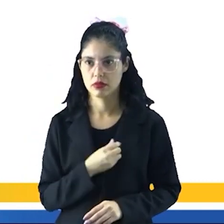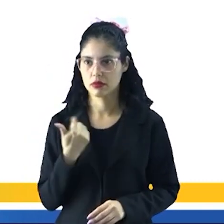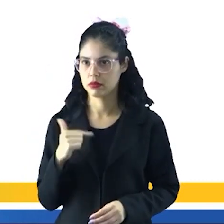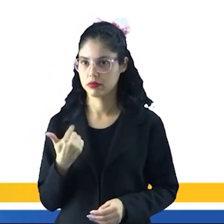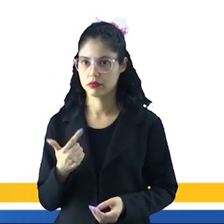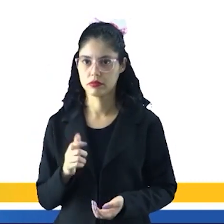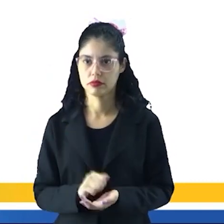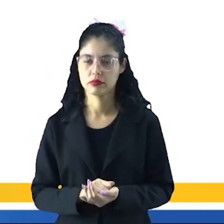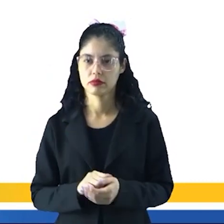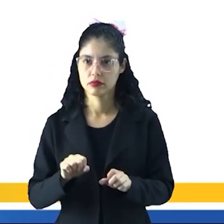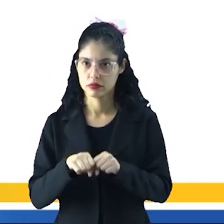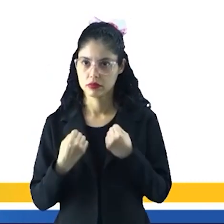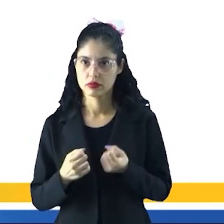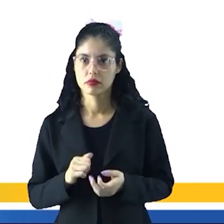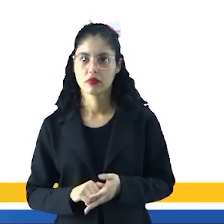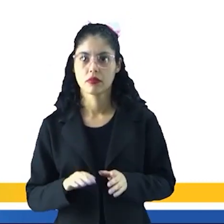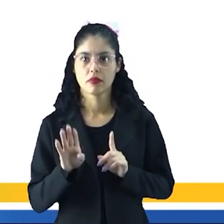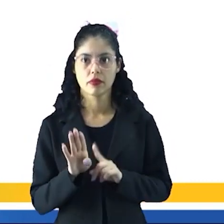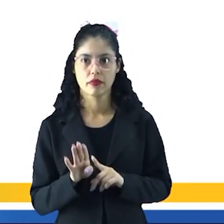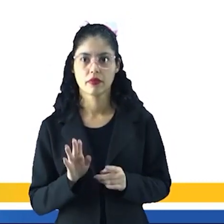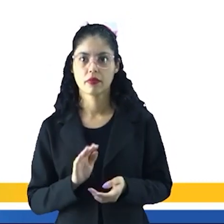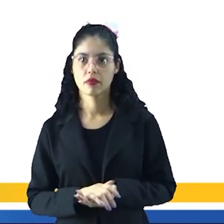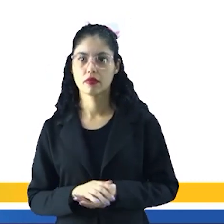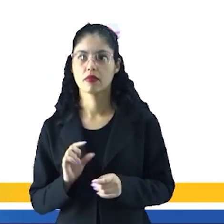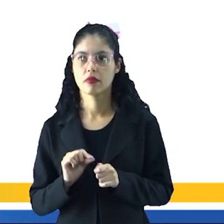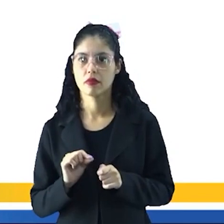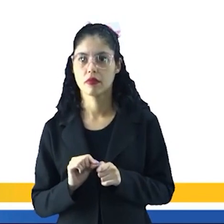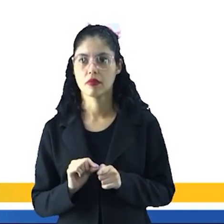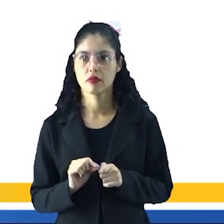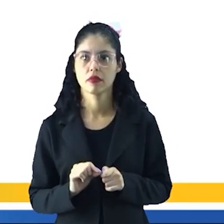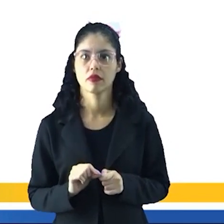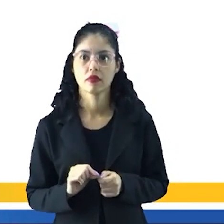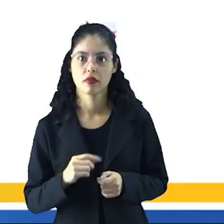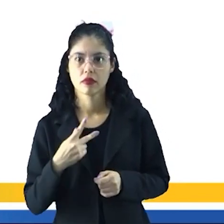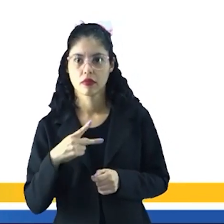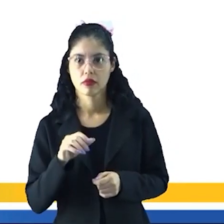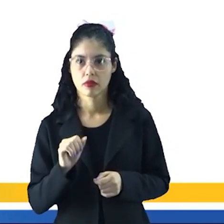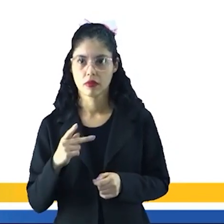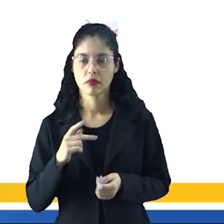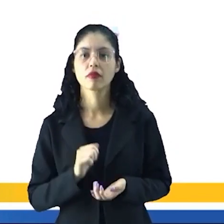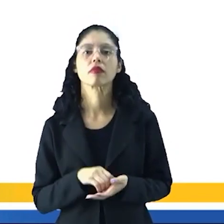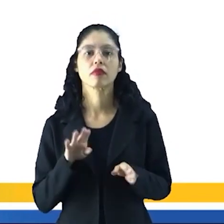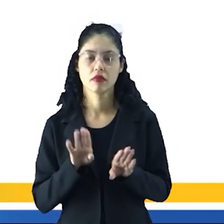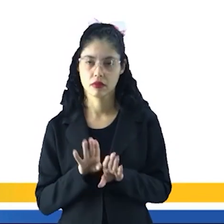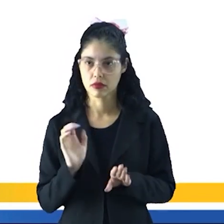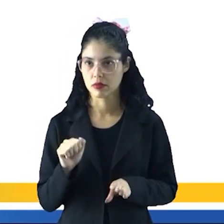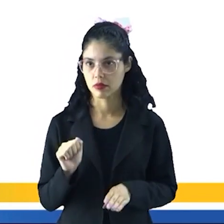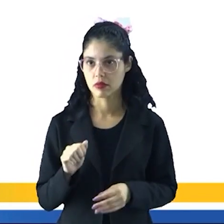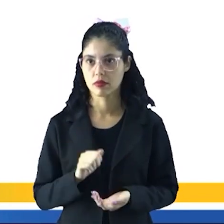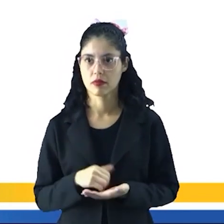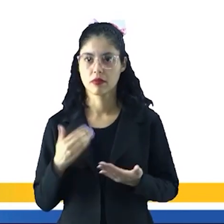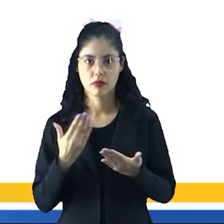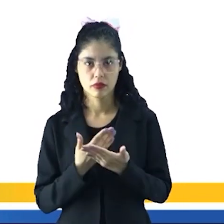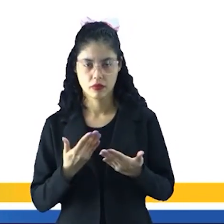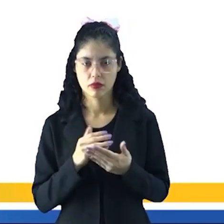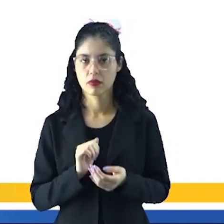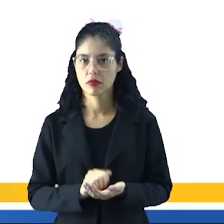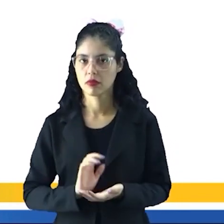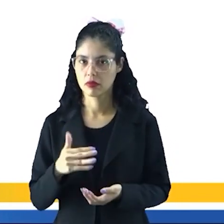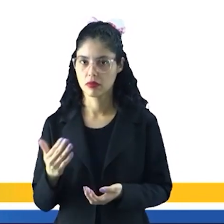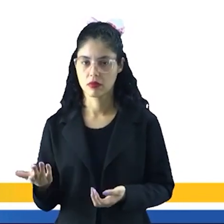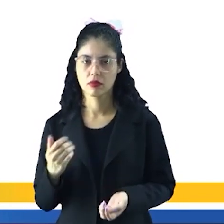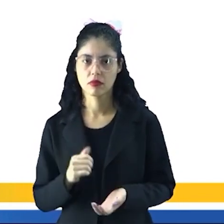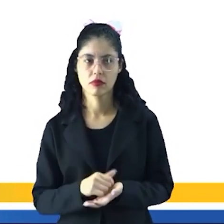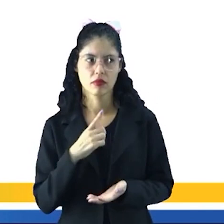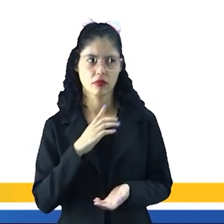não tem um rompimento aí. E quando ele diz que faz parte da pop art, é verdade, faz parte sim. Então, cuidado quando as